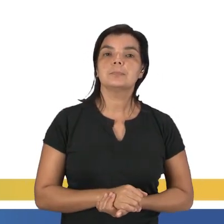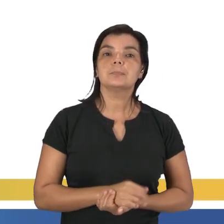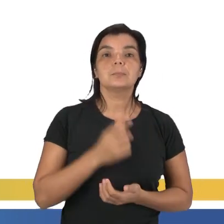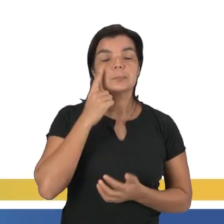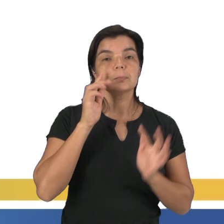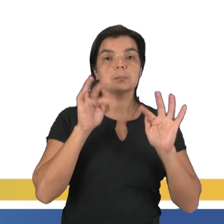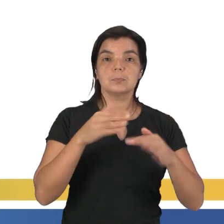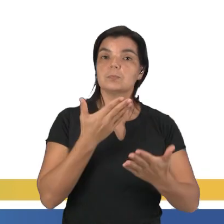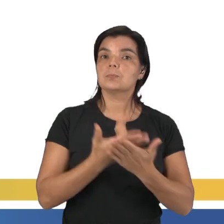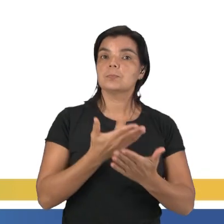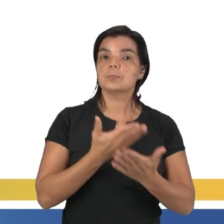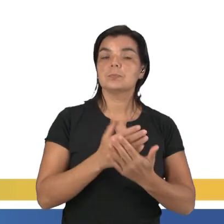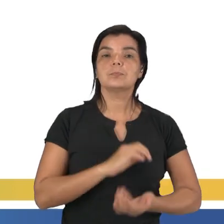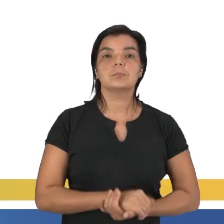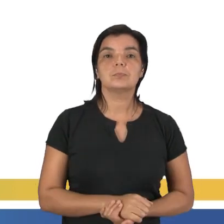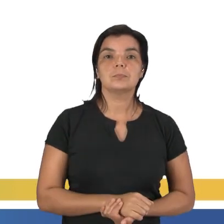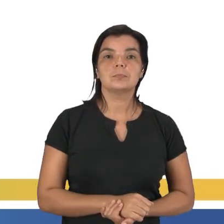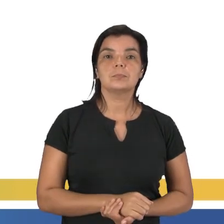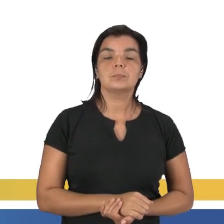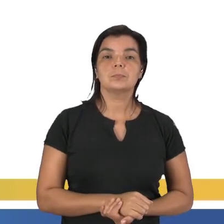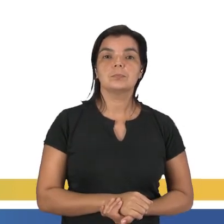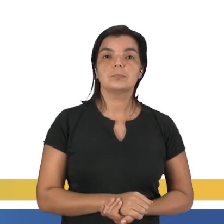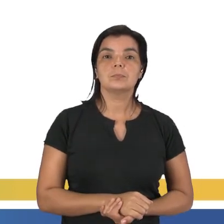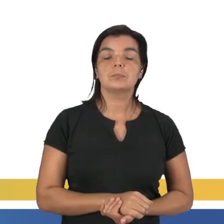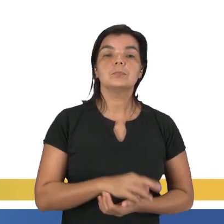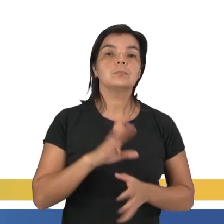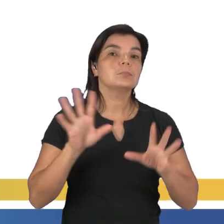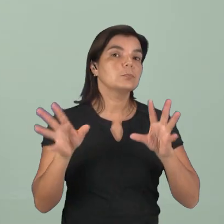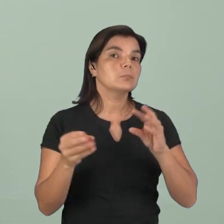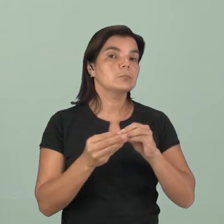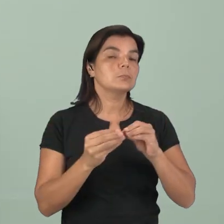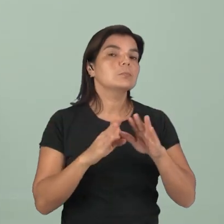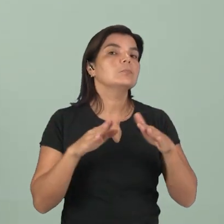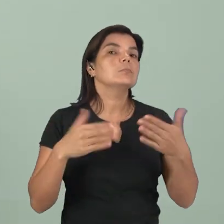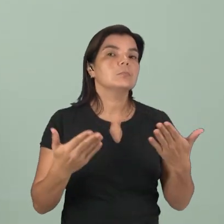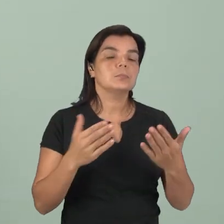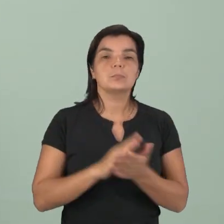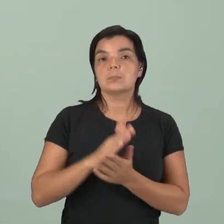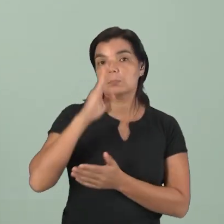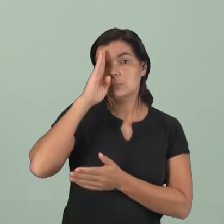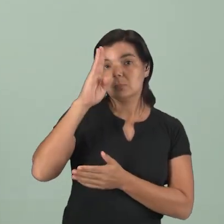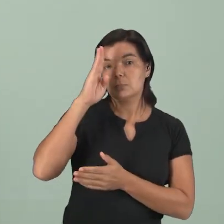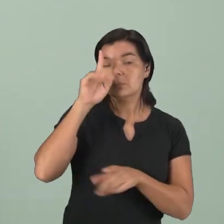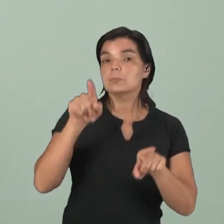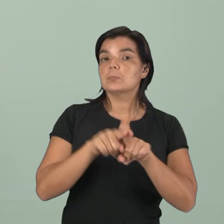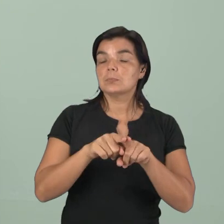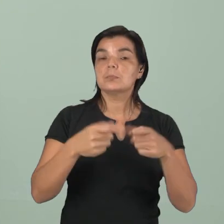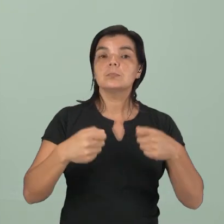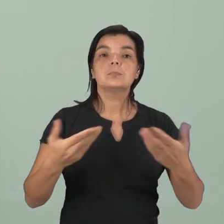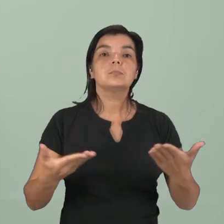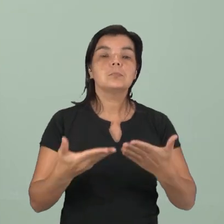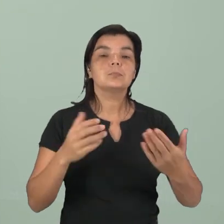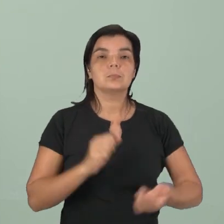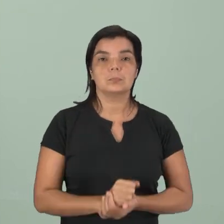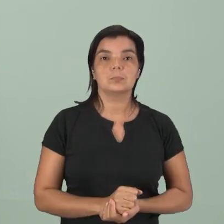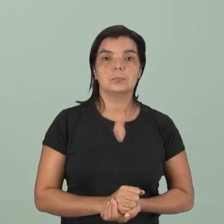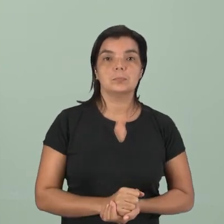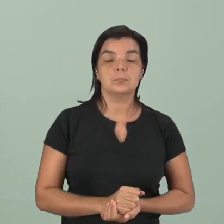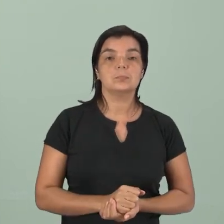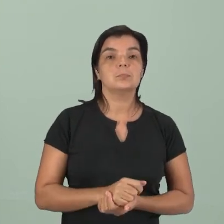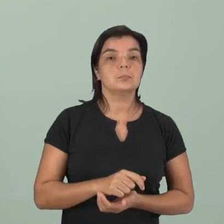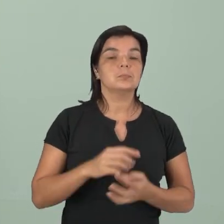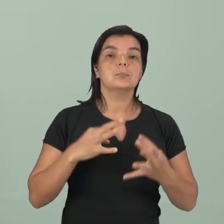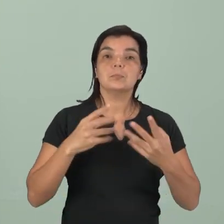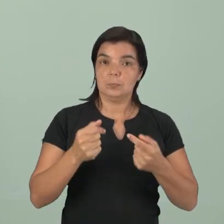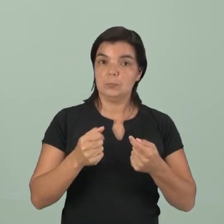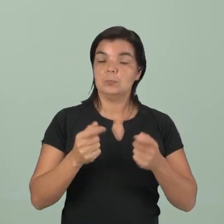gente fecha a nossa aula. Então, se eu fosse fazer um resumo, quais são as partes principais que você precisaria hoje? Lembrar que grandeza é